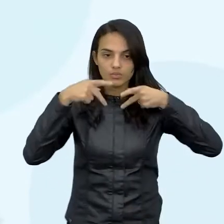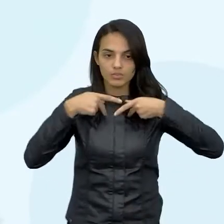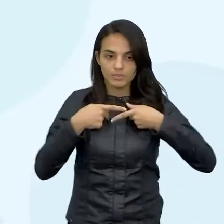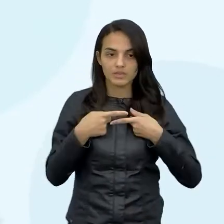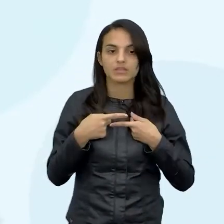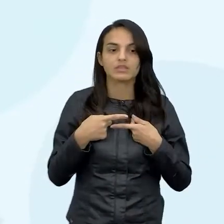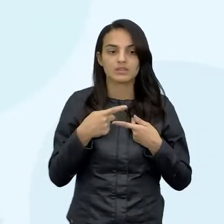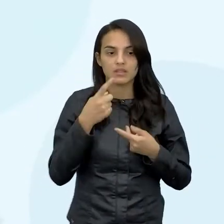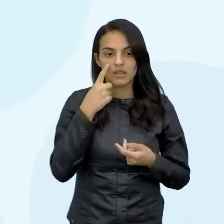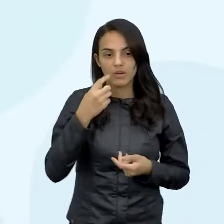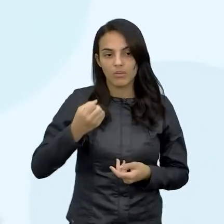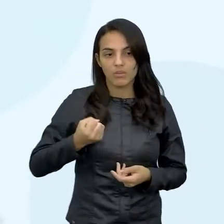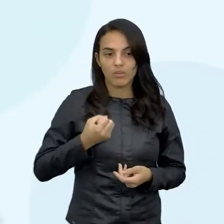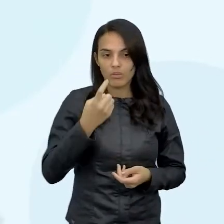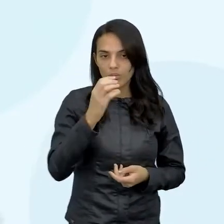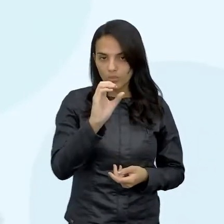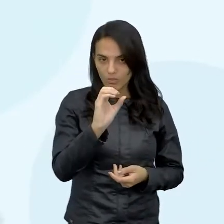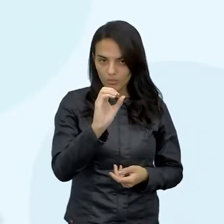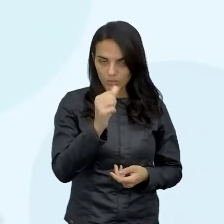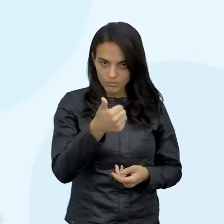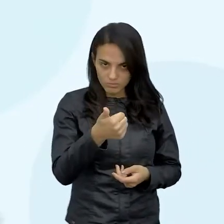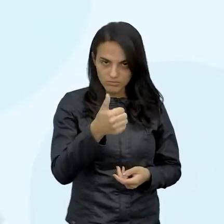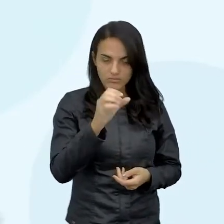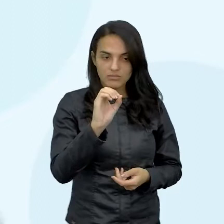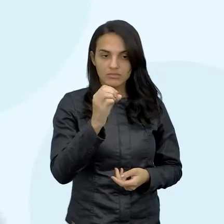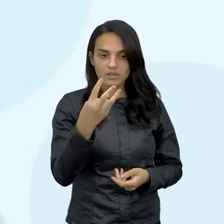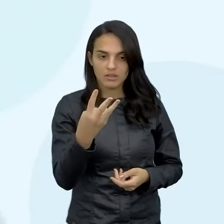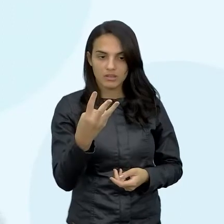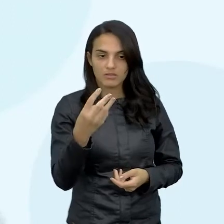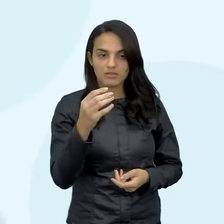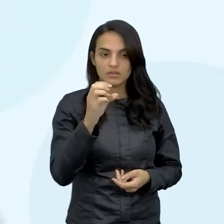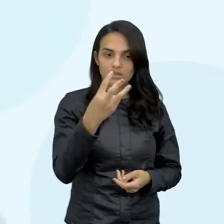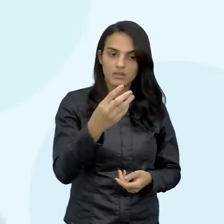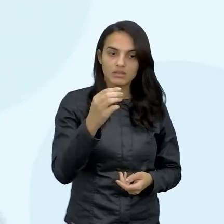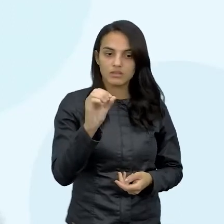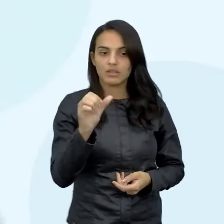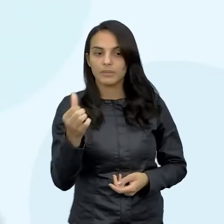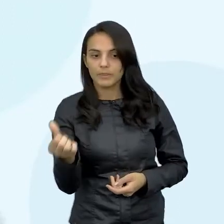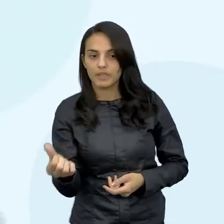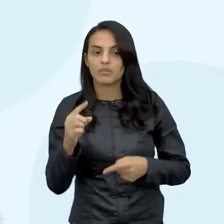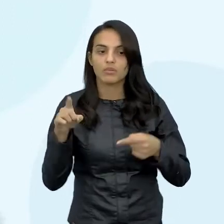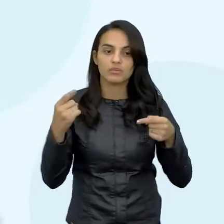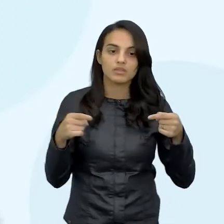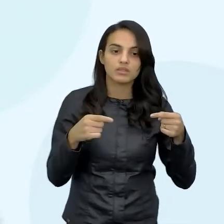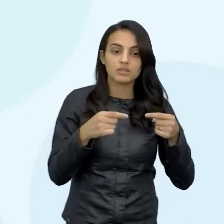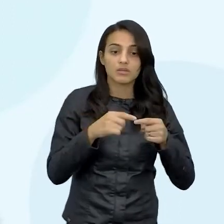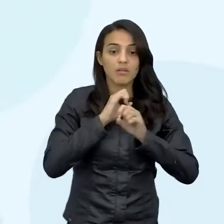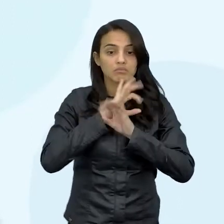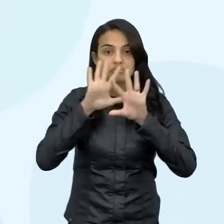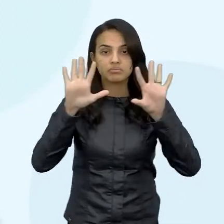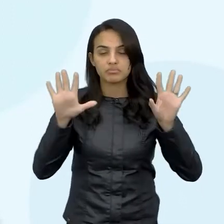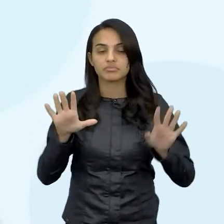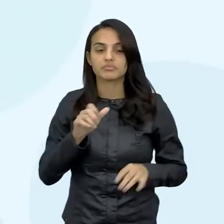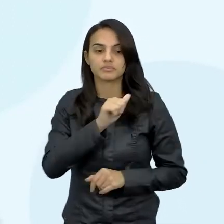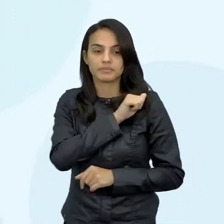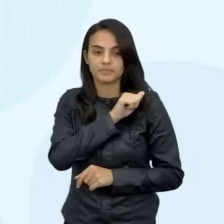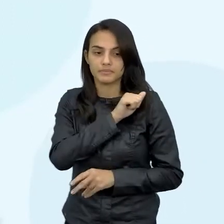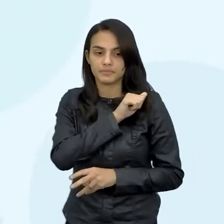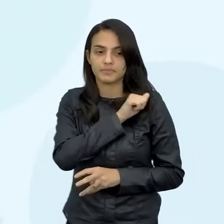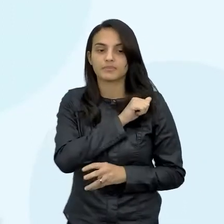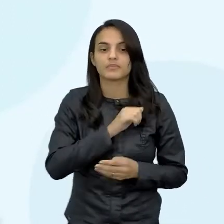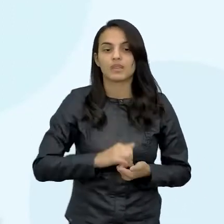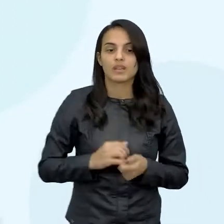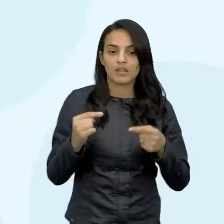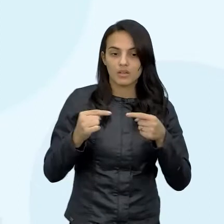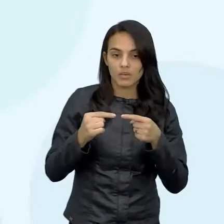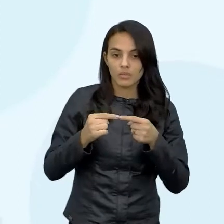aplicadas, 103, 306. E o objetivo é deixar claro para os estudantes que as